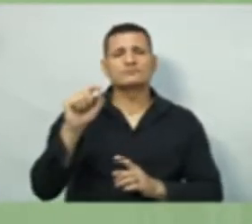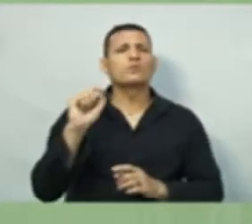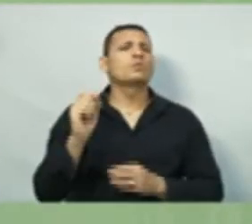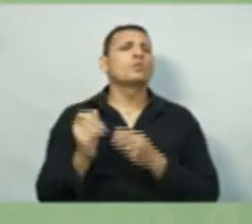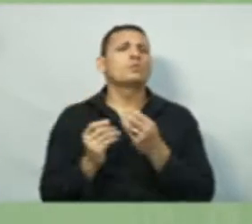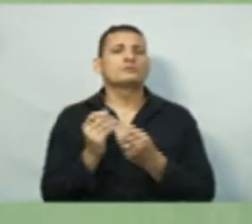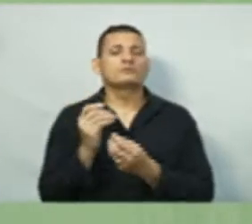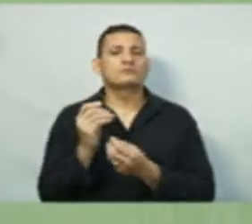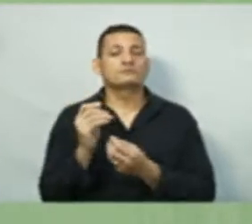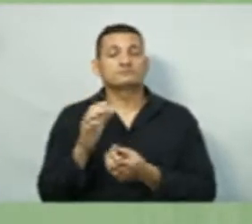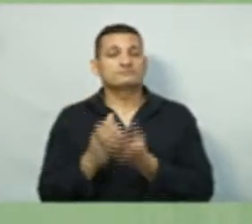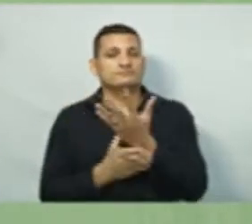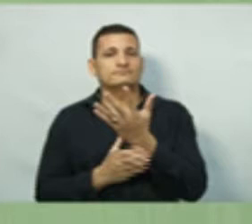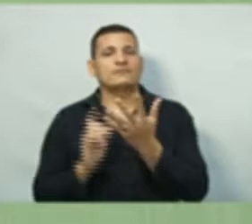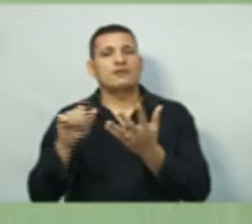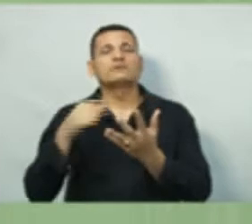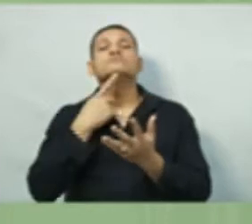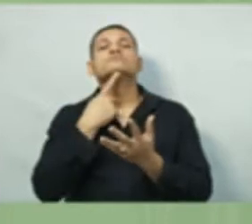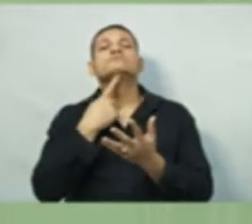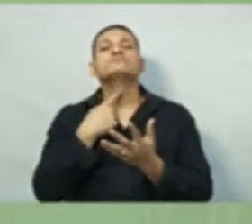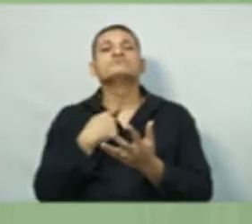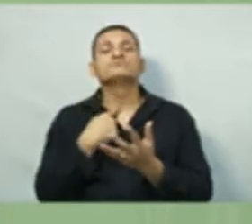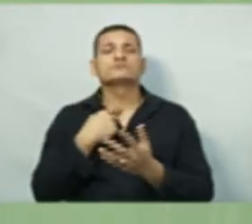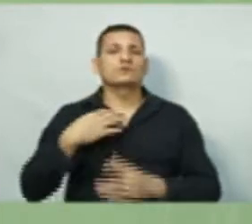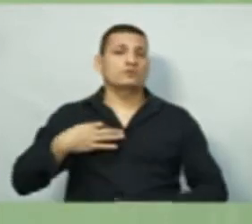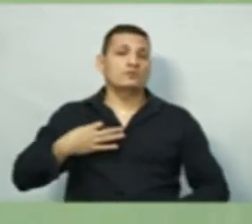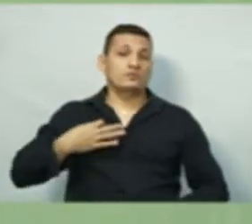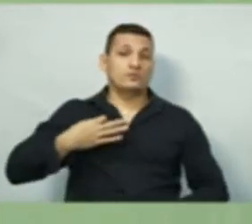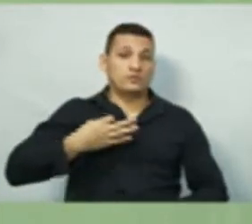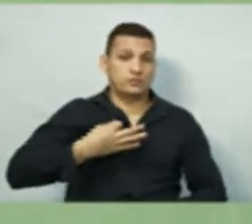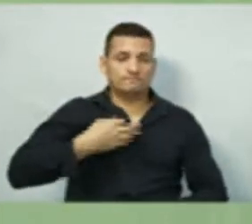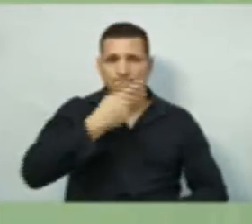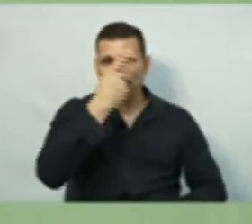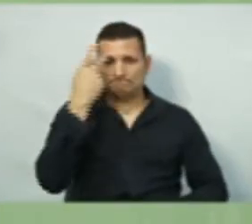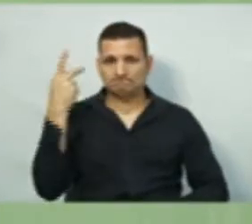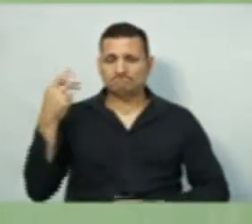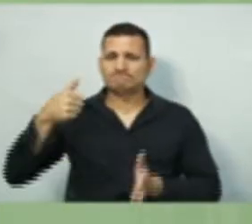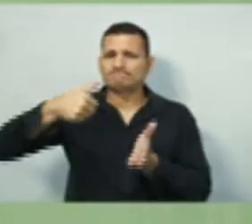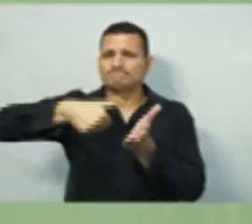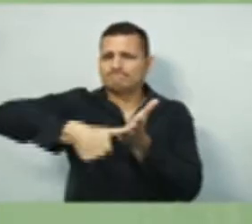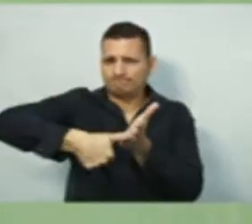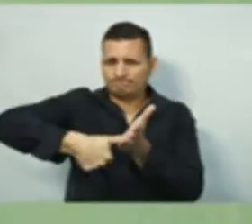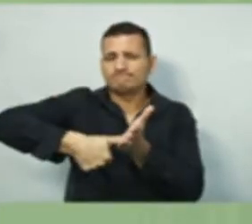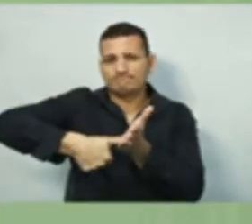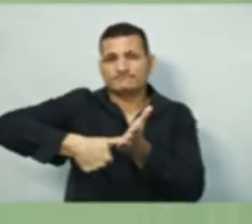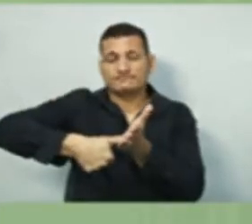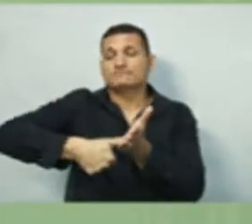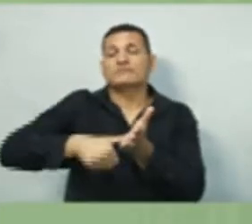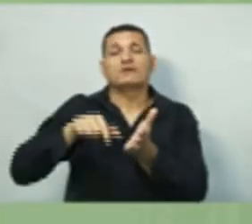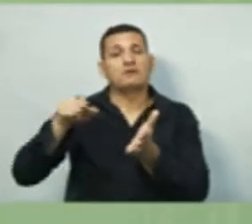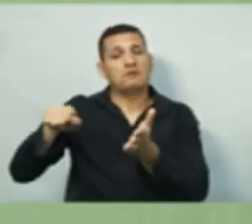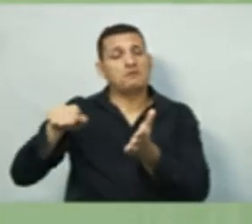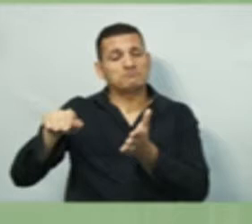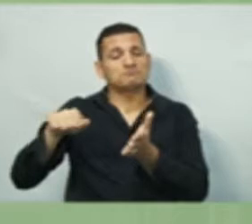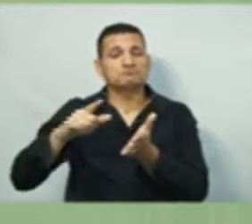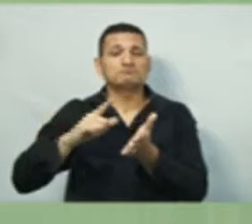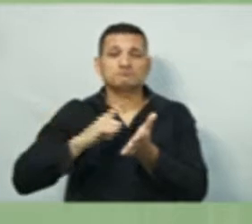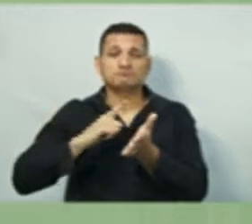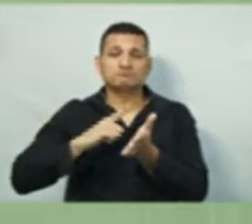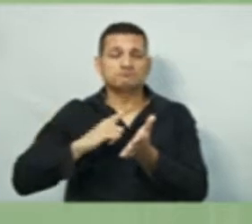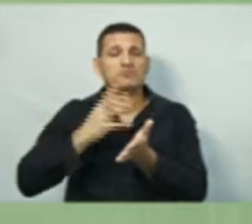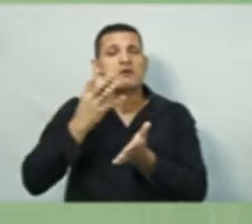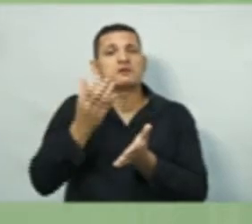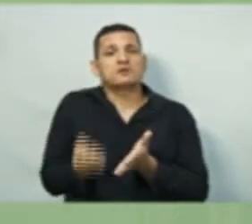de pessoas, na voluntariedade de adesão, que se associa e de forma recíproca